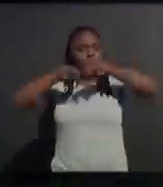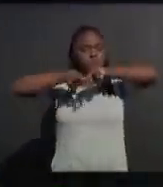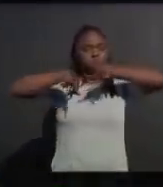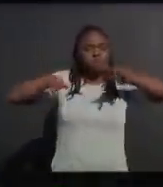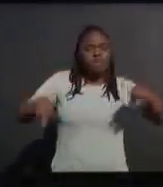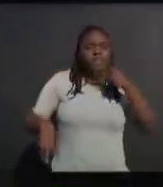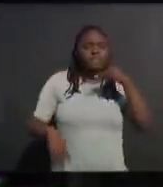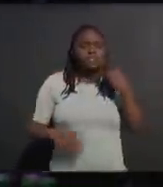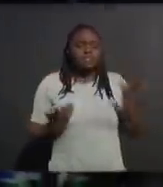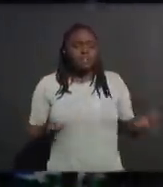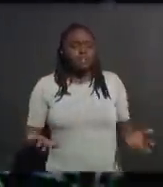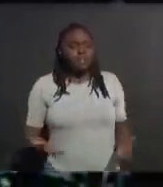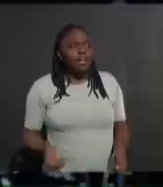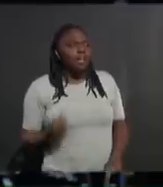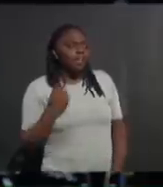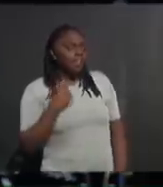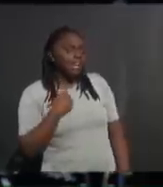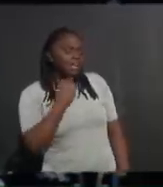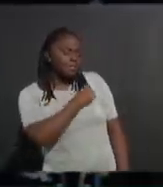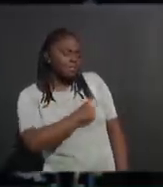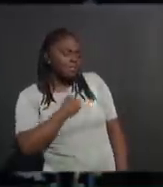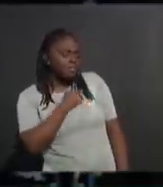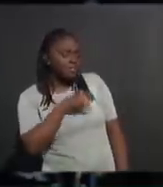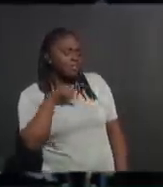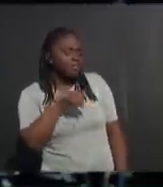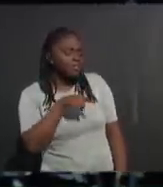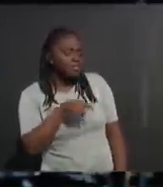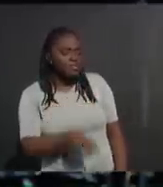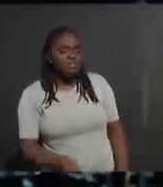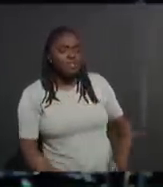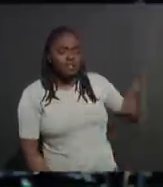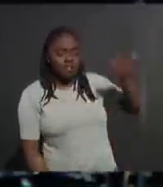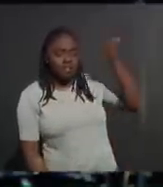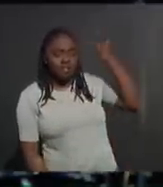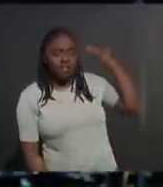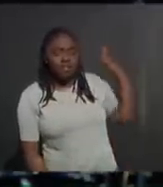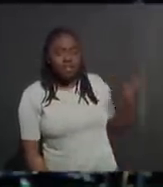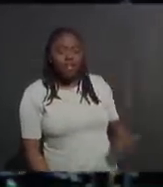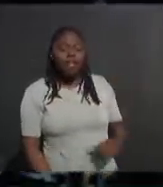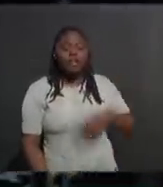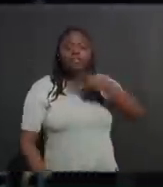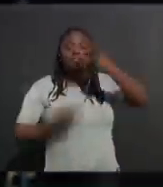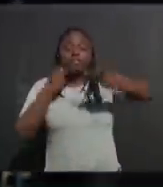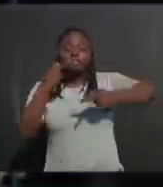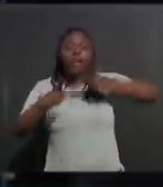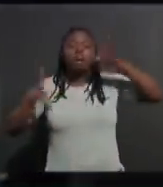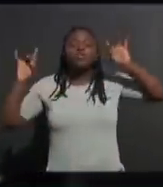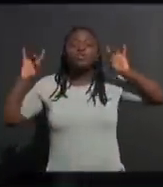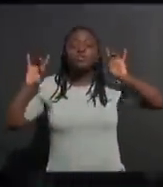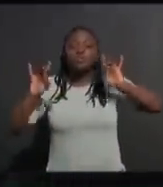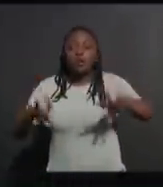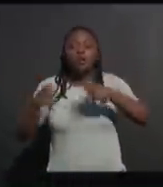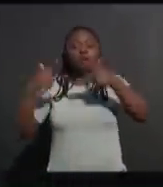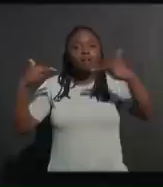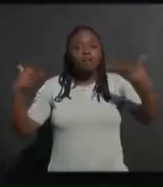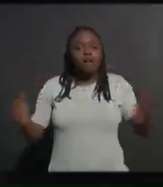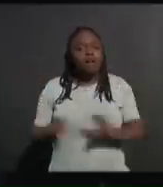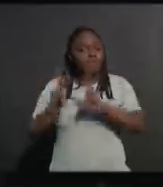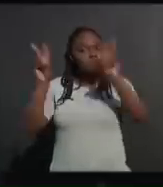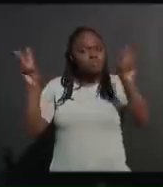assim: ai, eu estou com saudade de você lá atrás. Você só fala disso!